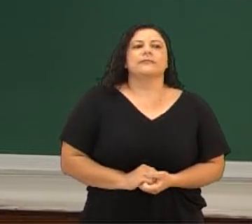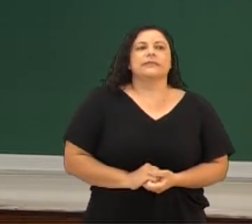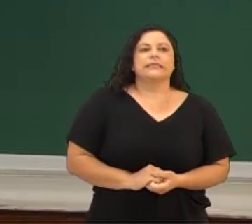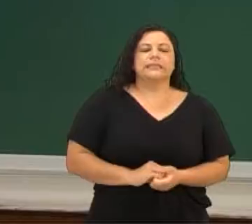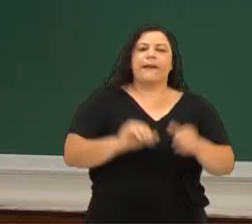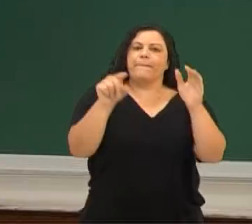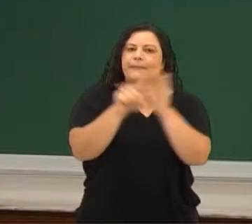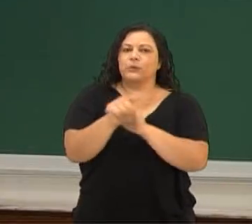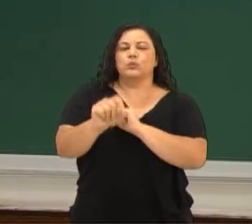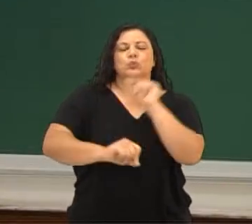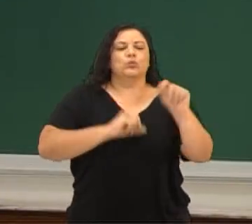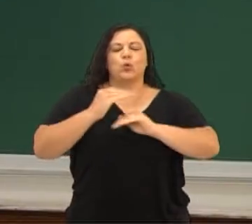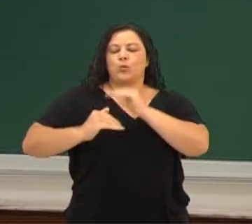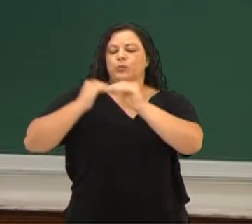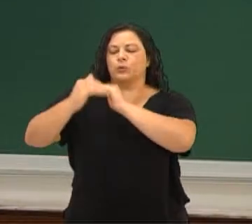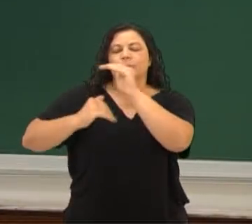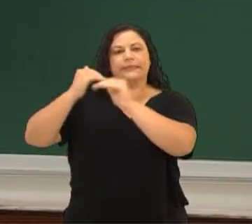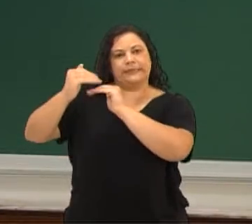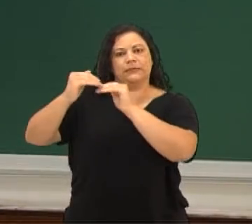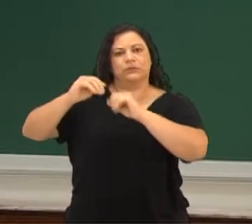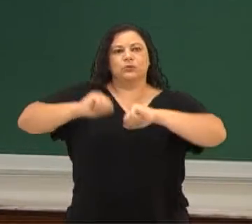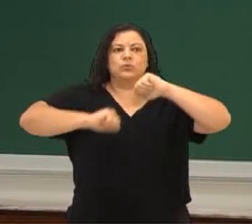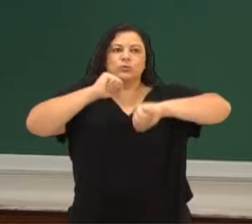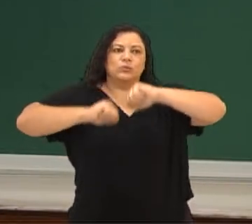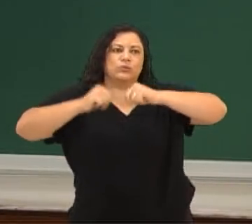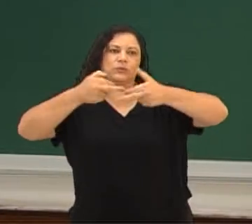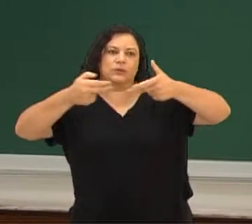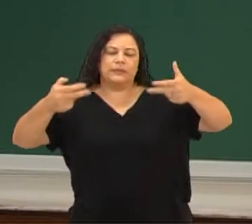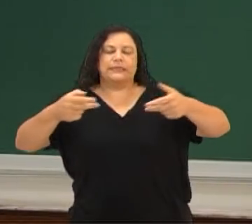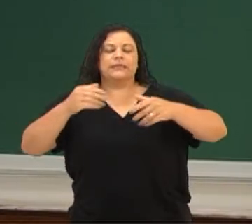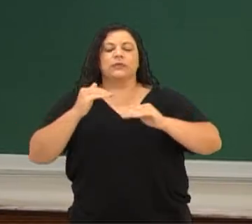do continente africano tem se desenvolvido de forma